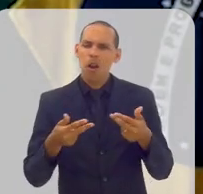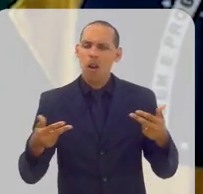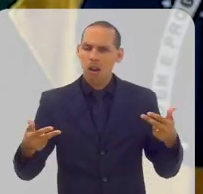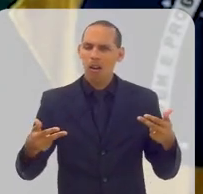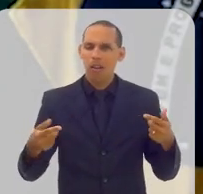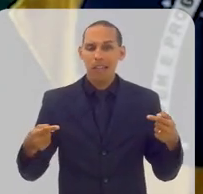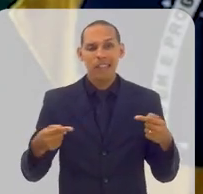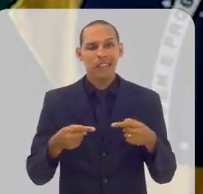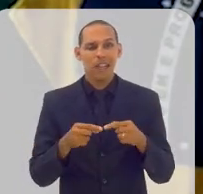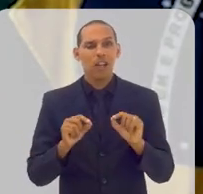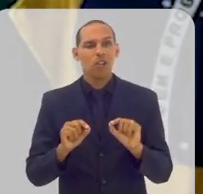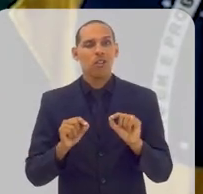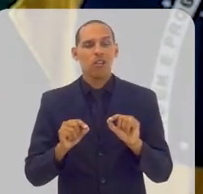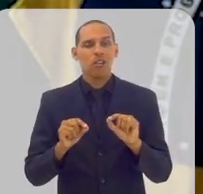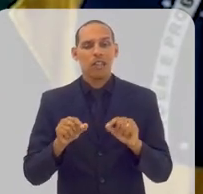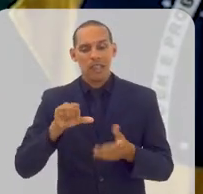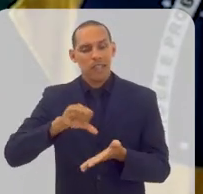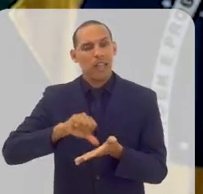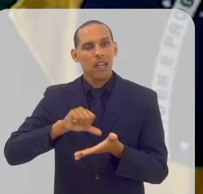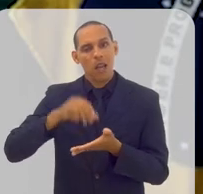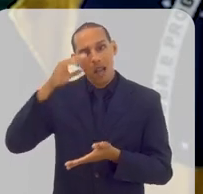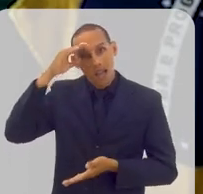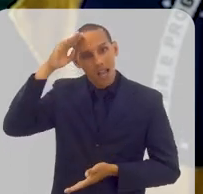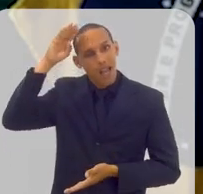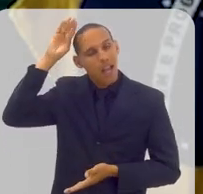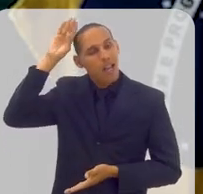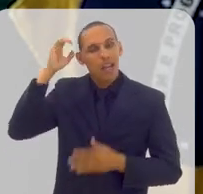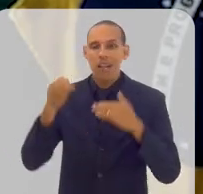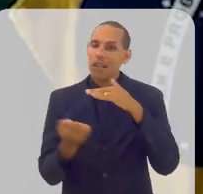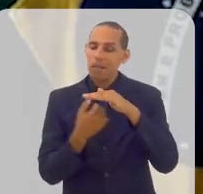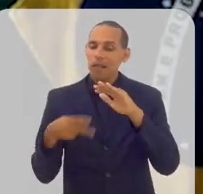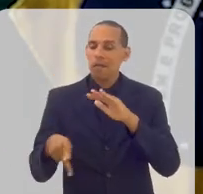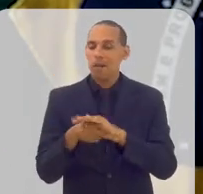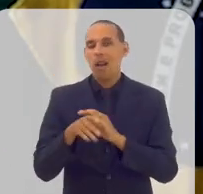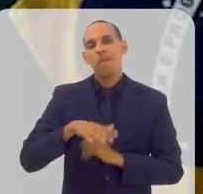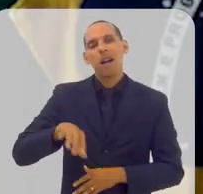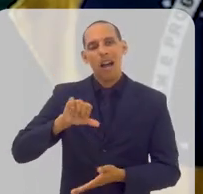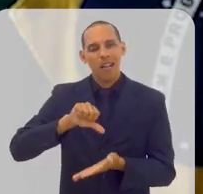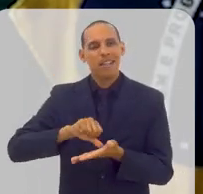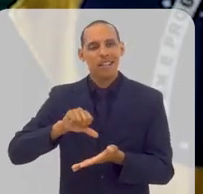no que tange ao setor acadêmico, quanto em empresas deste setor.